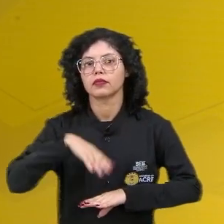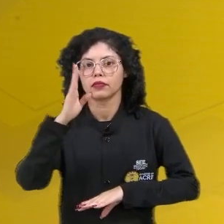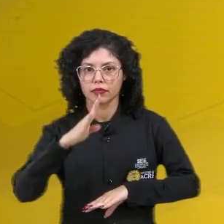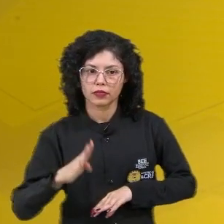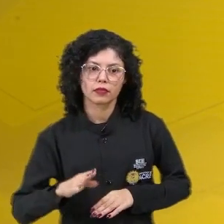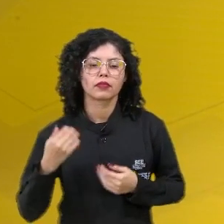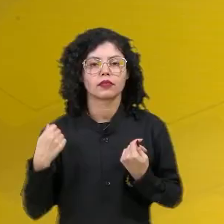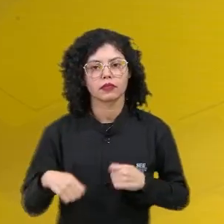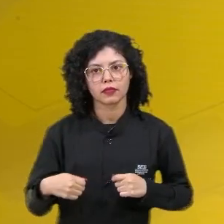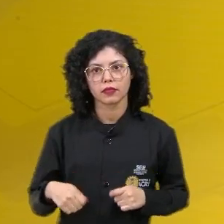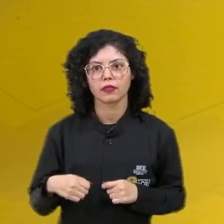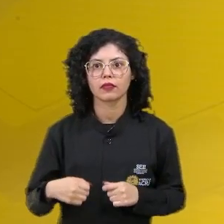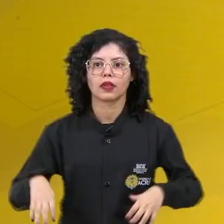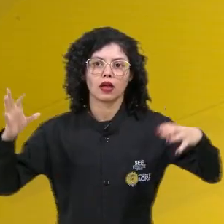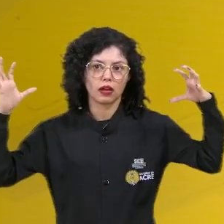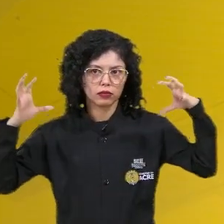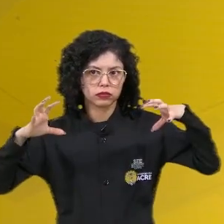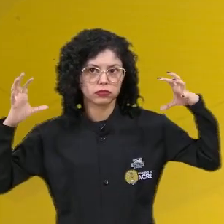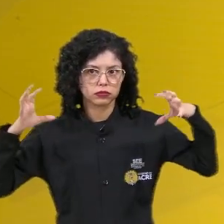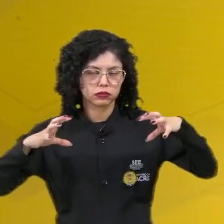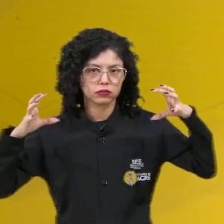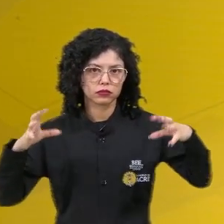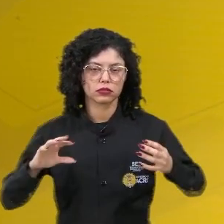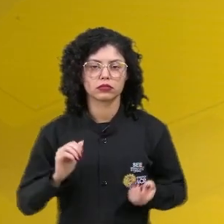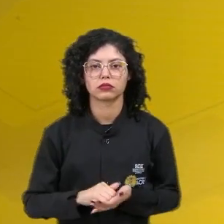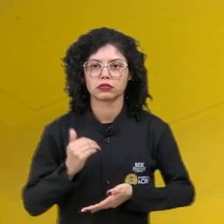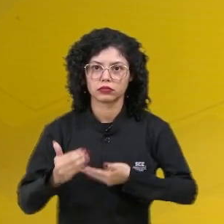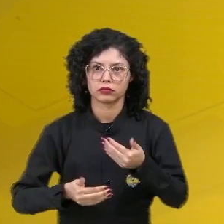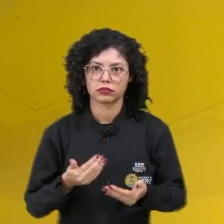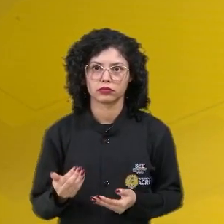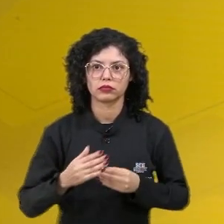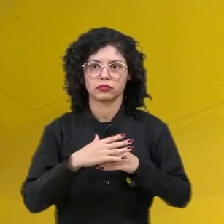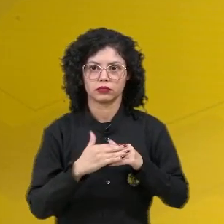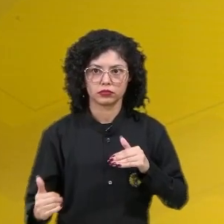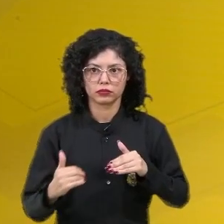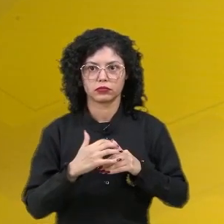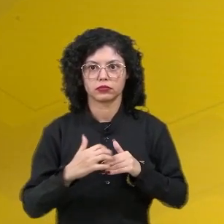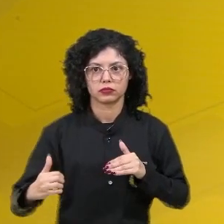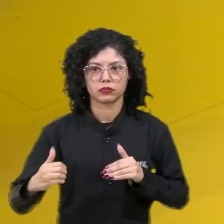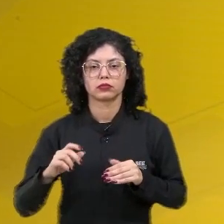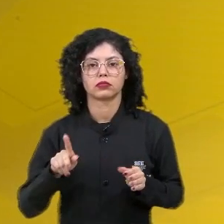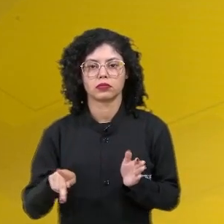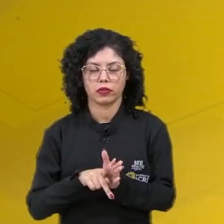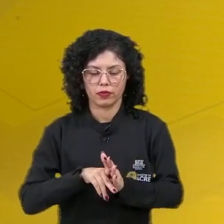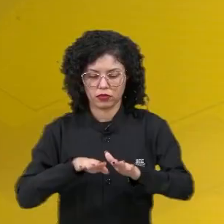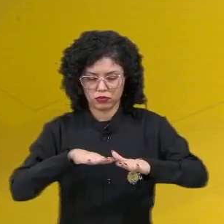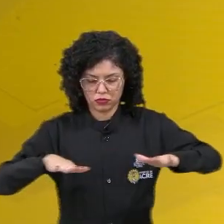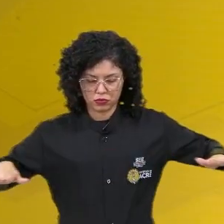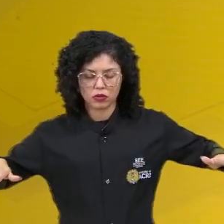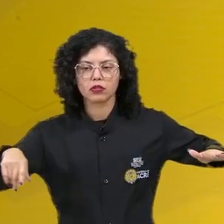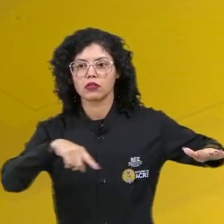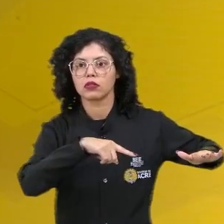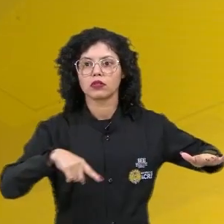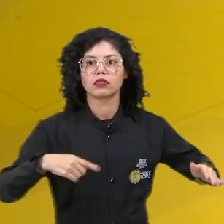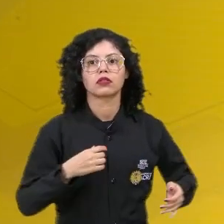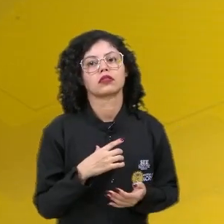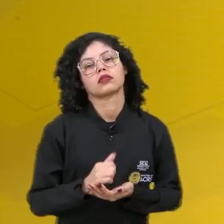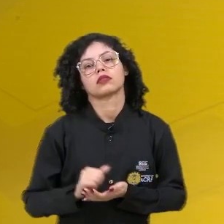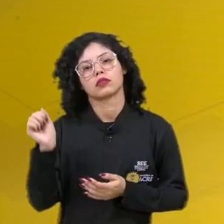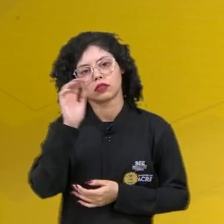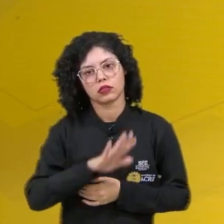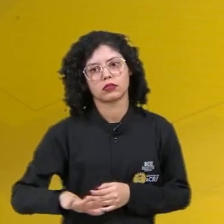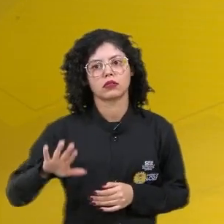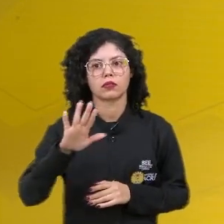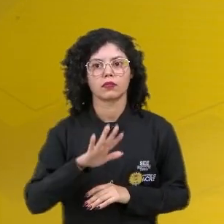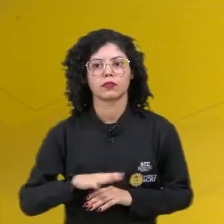Brasil é um país que tem bastante chuva e a chuva faz todo esse processo de desgaste do asfalto, né, das rodovias de forma